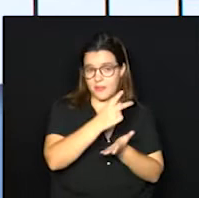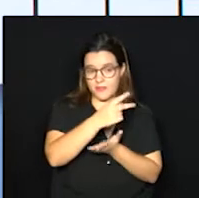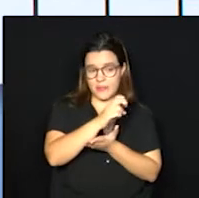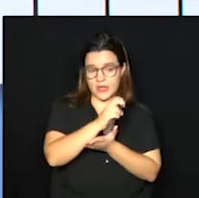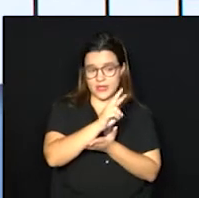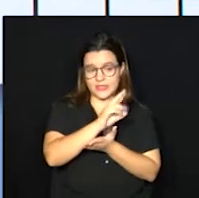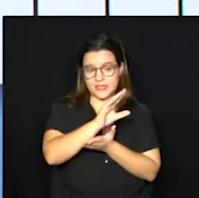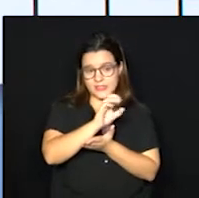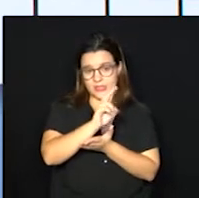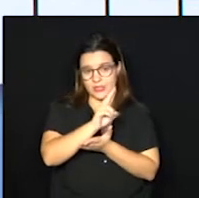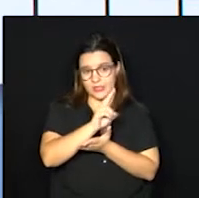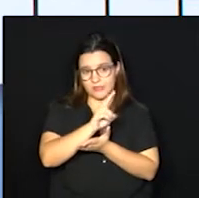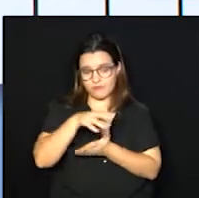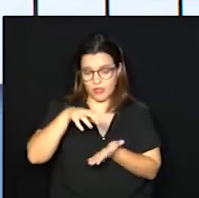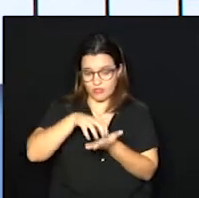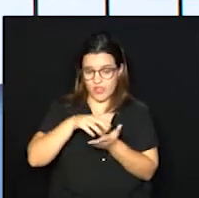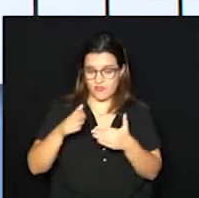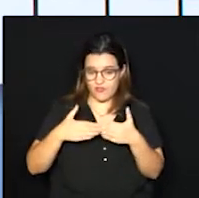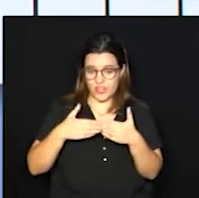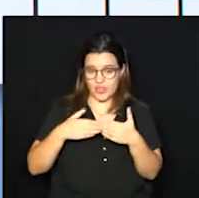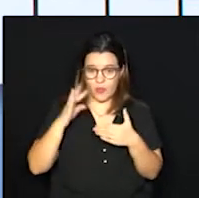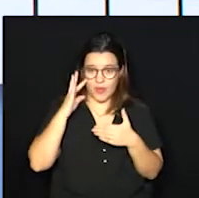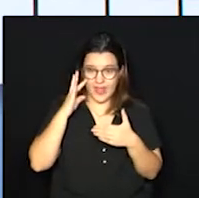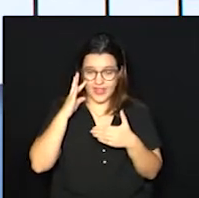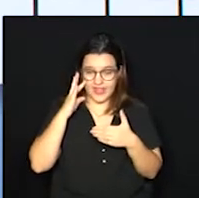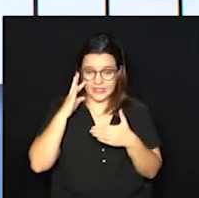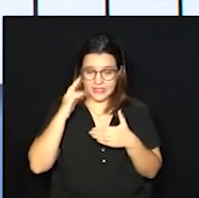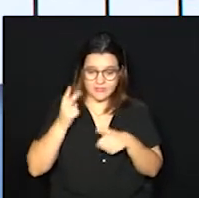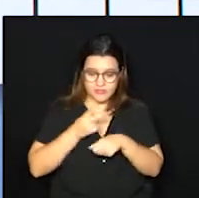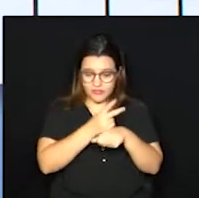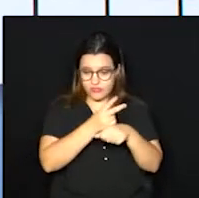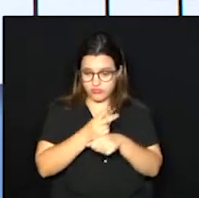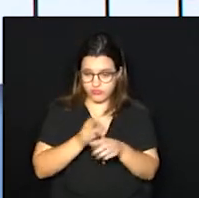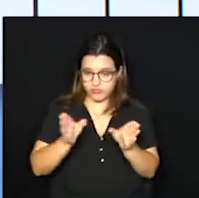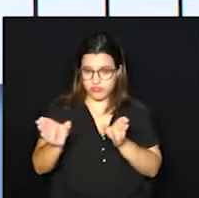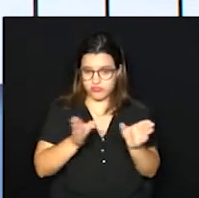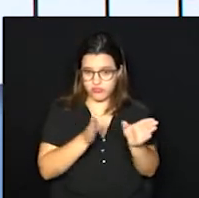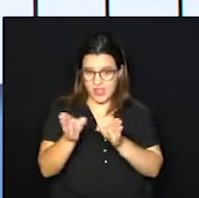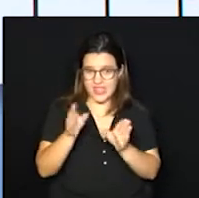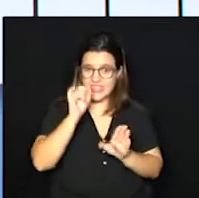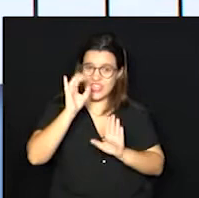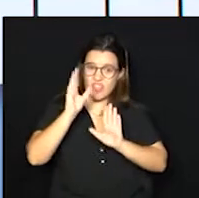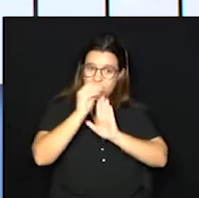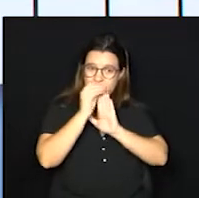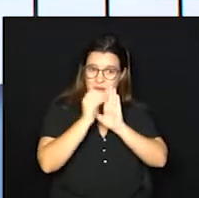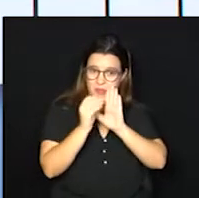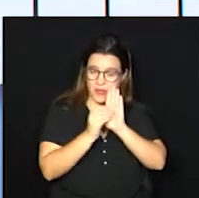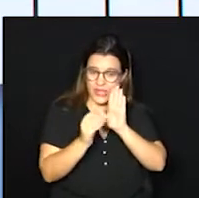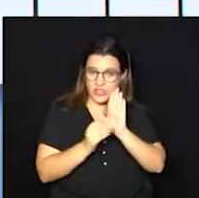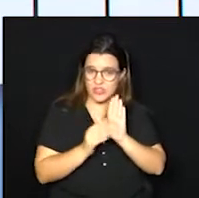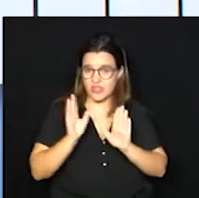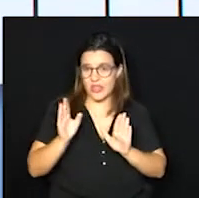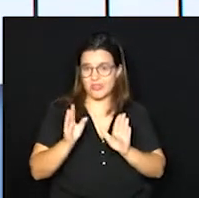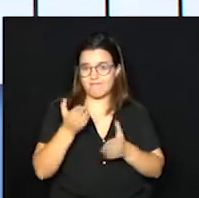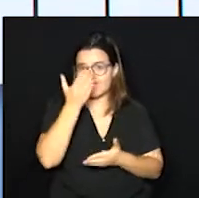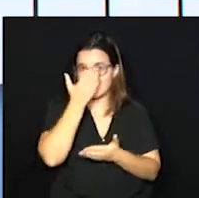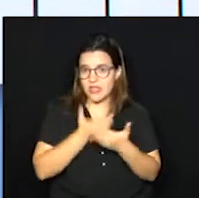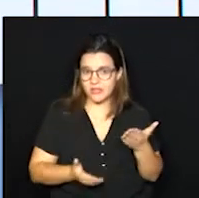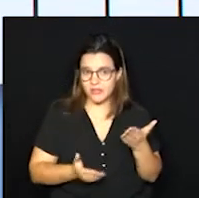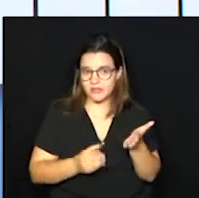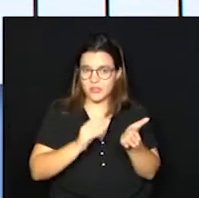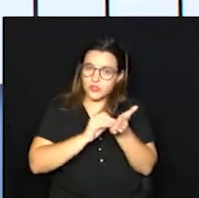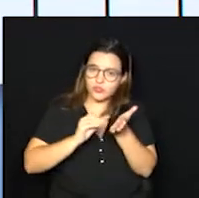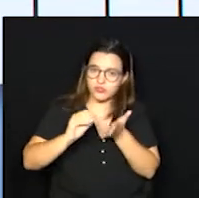outros serviços, inclusive os de saúde bucal, que seriam realizados no CS do Balão do Laranja estão